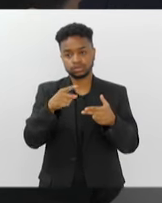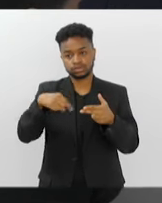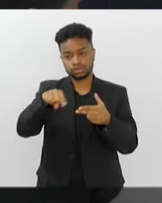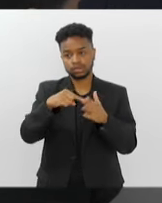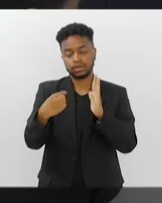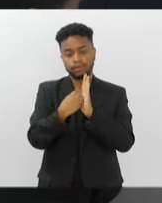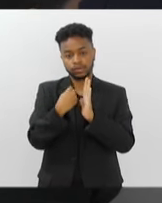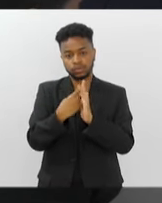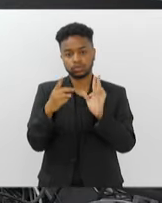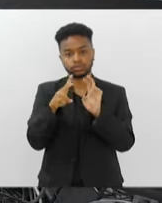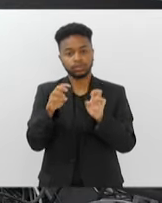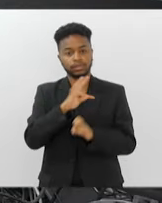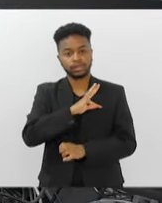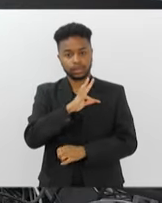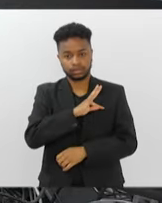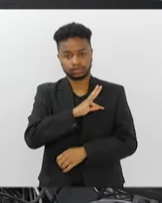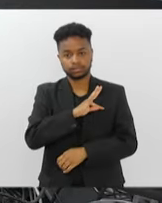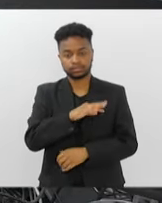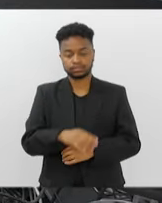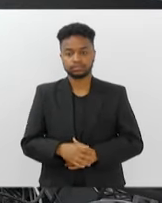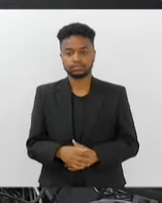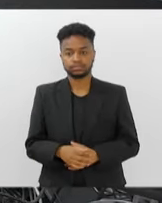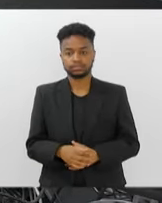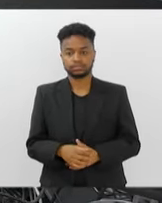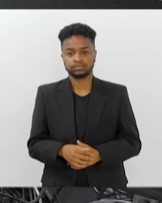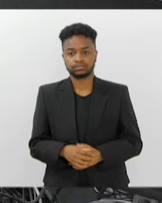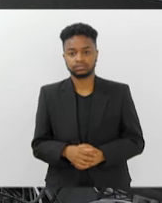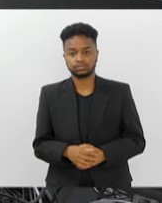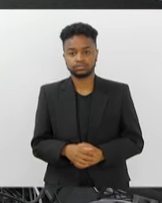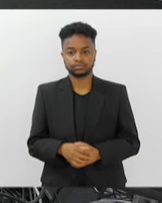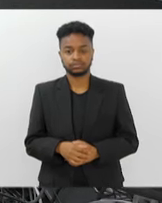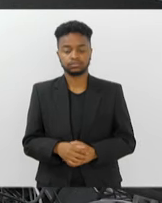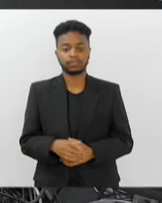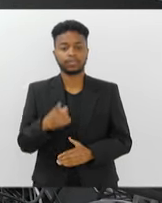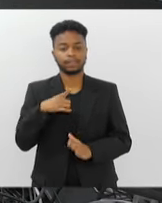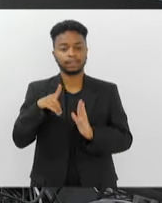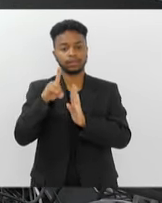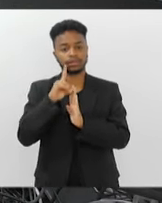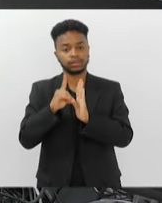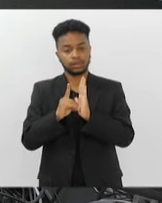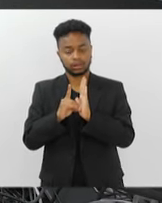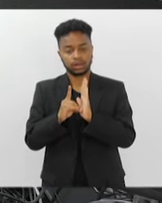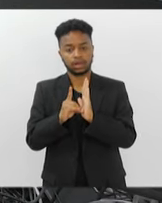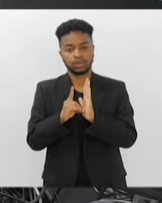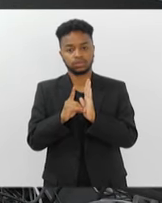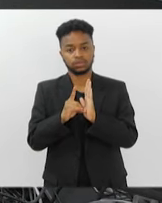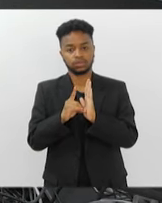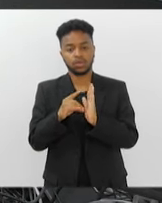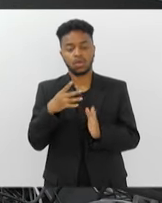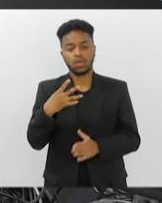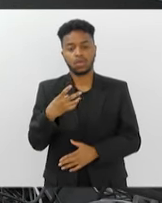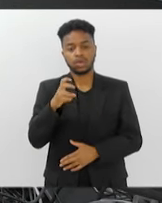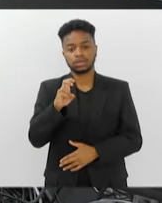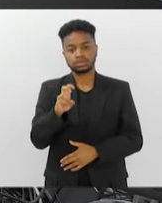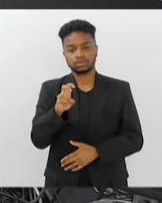técnica né puramente técnica né Eh nós temos um decreto que é o